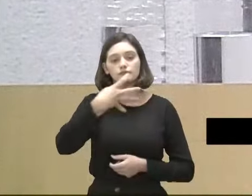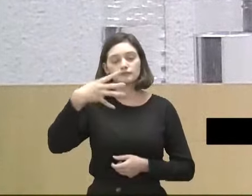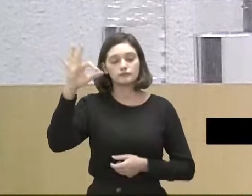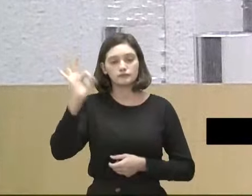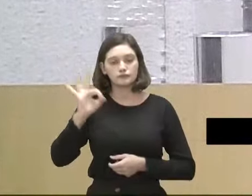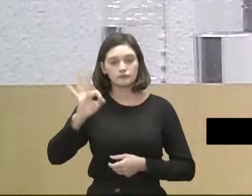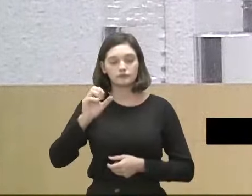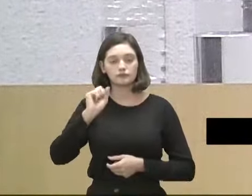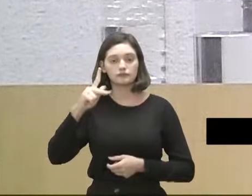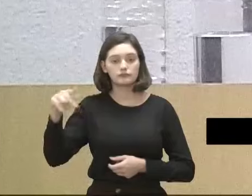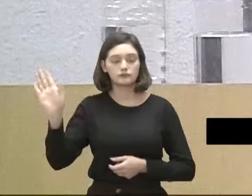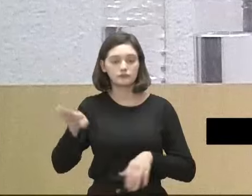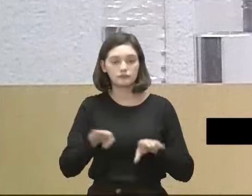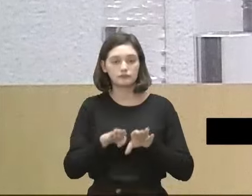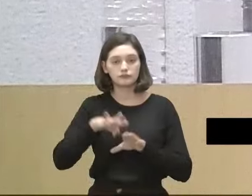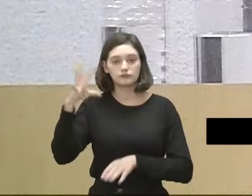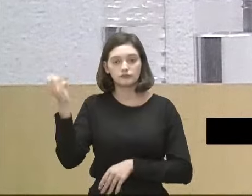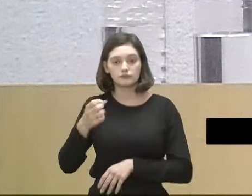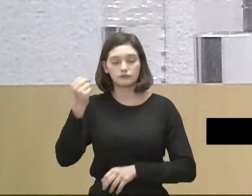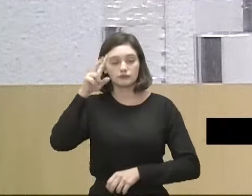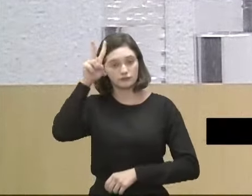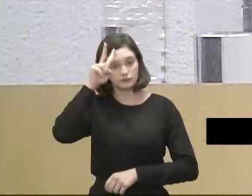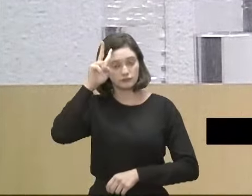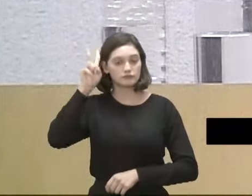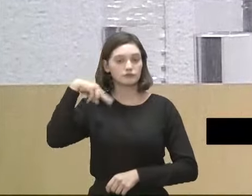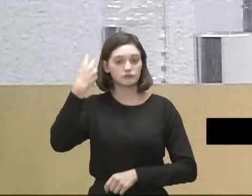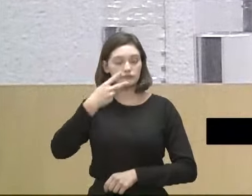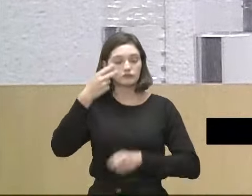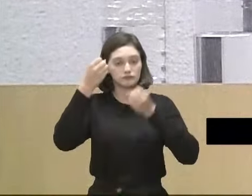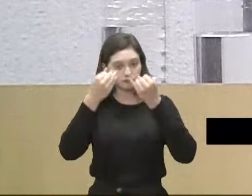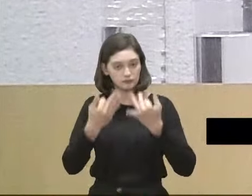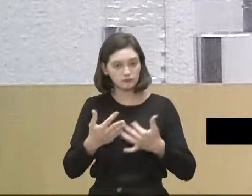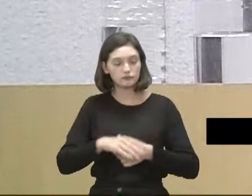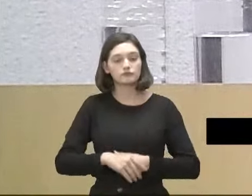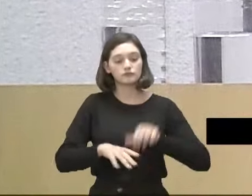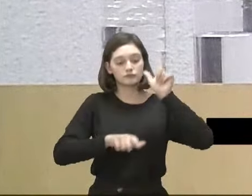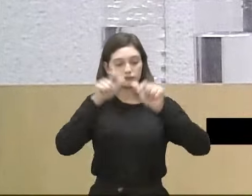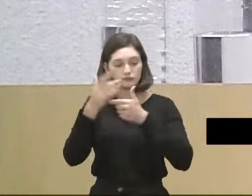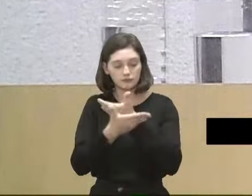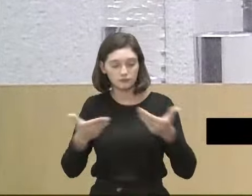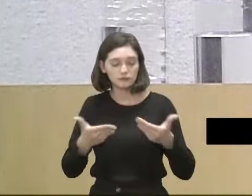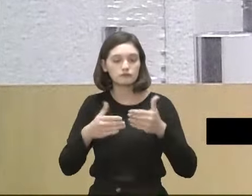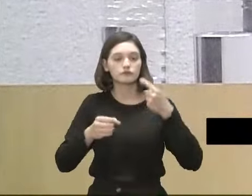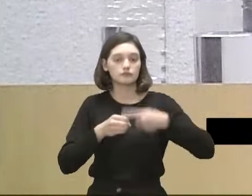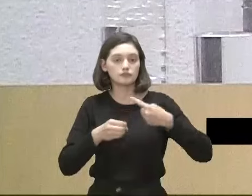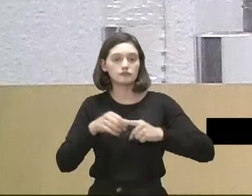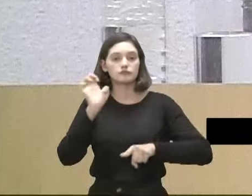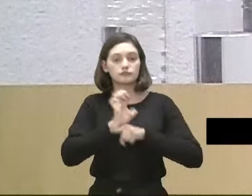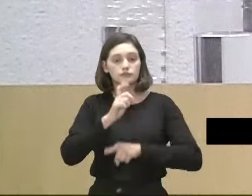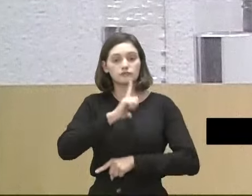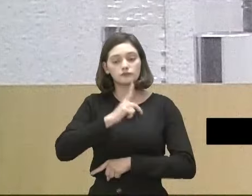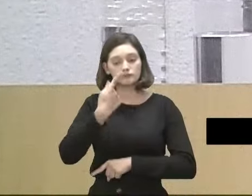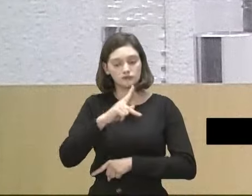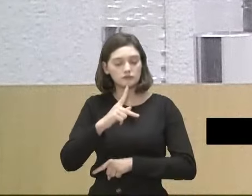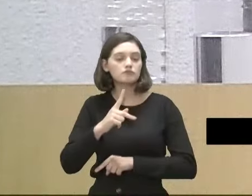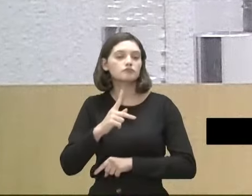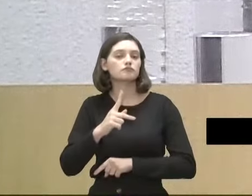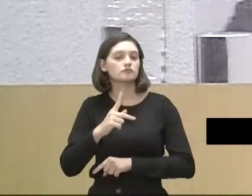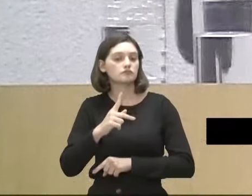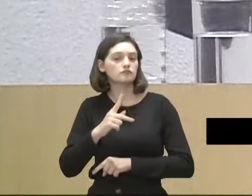dos aposentados e pensionistas, retomando o que o vereador pontuou, cada entidade, cada município, cada Estado tem sua situação.